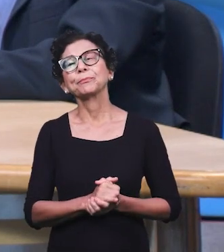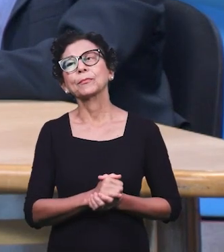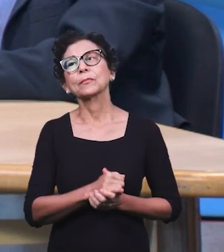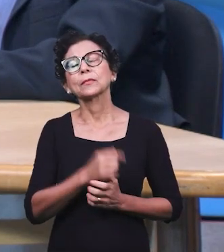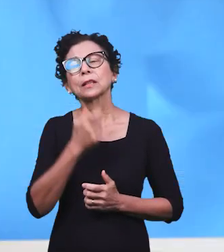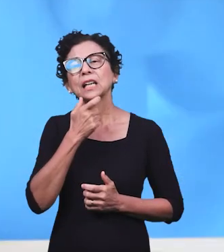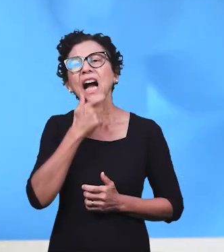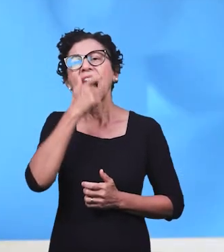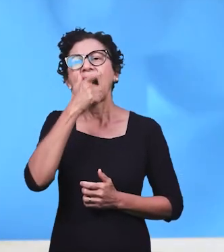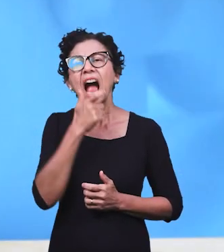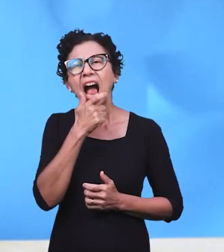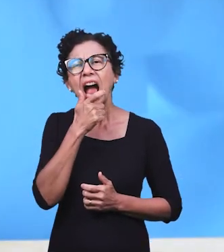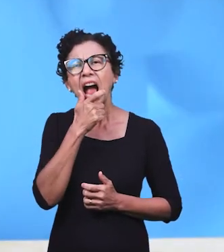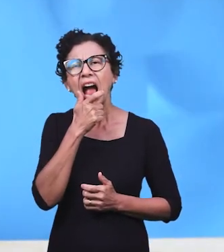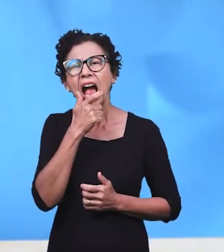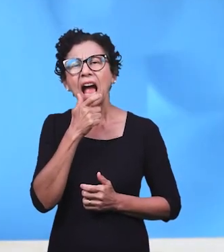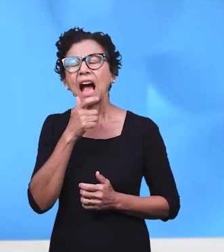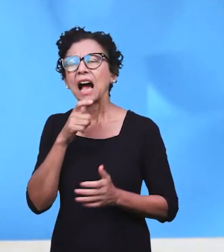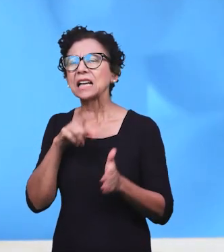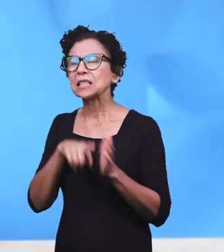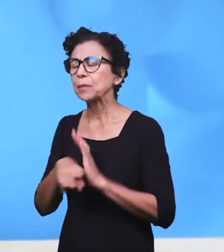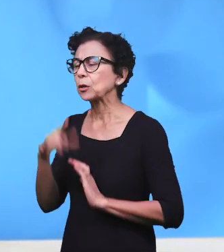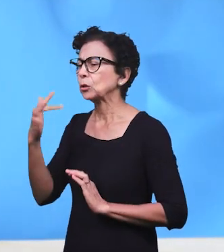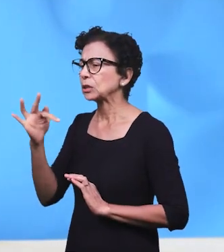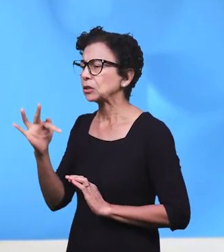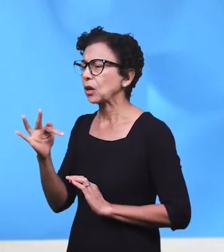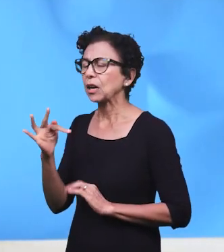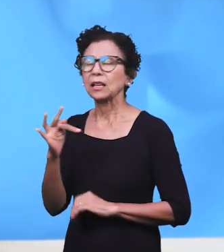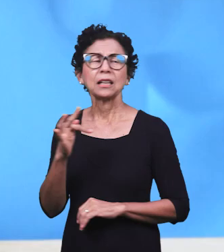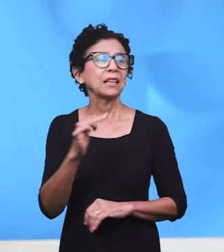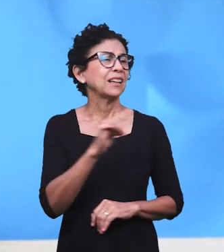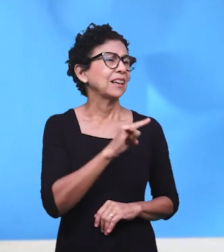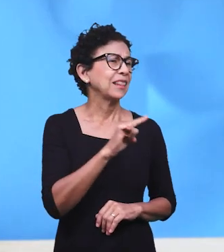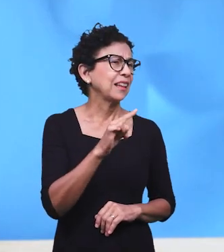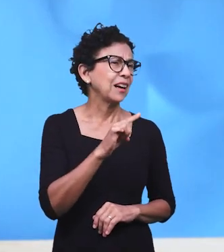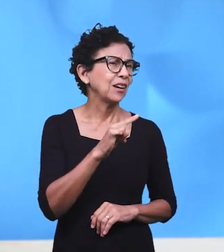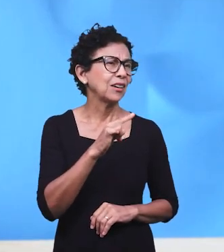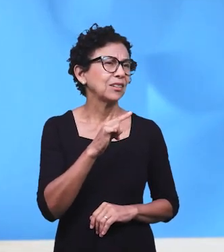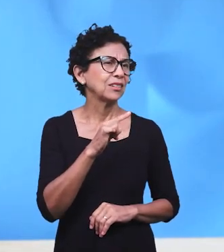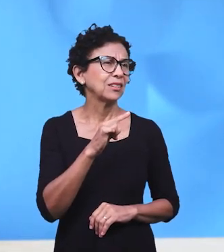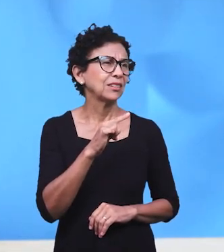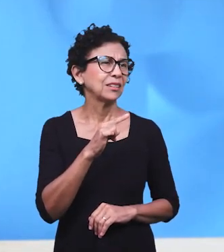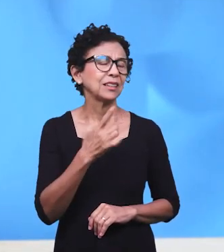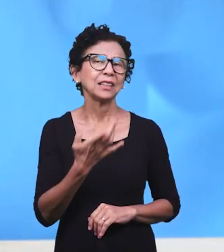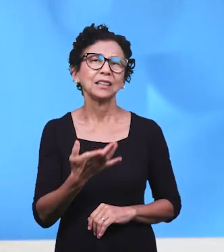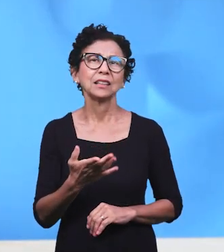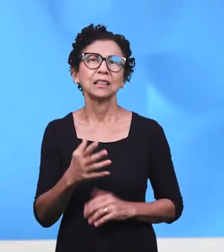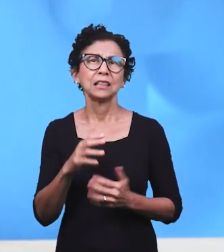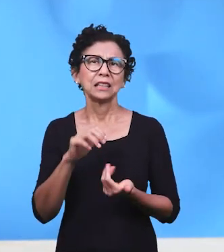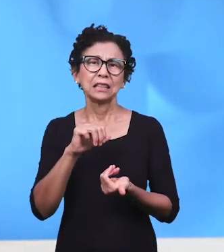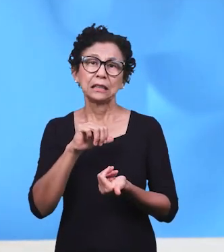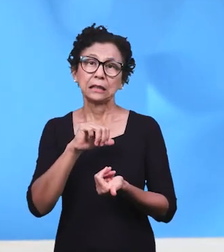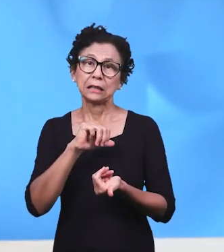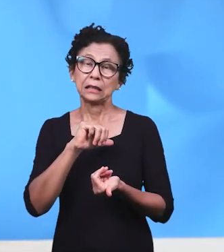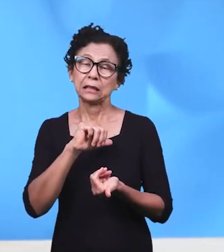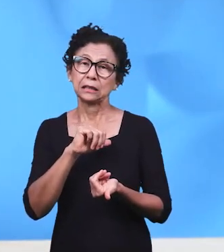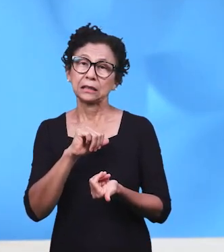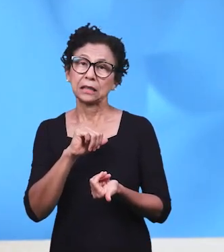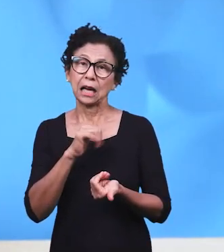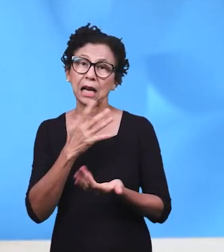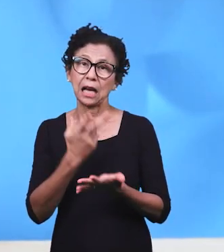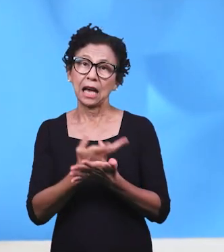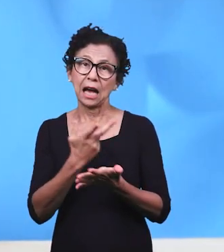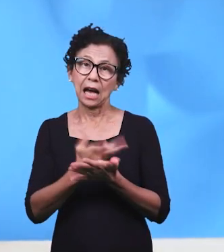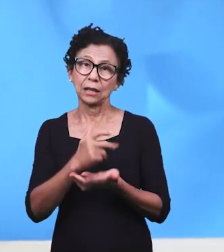está incomodando, mas de fato está incomodando. Então, a primeira dica é, se está mal adaptado, se está te incomodando, avise